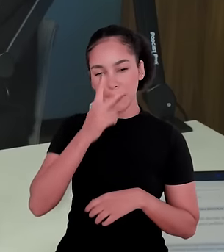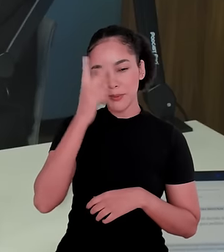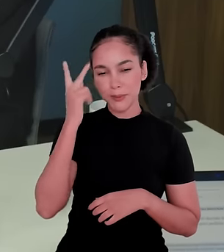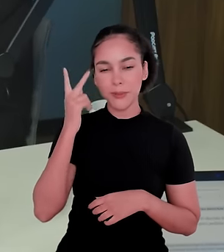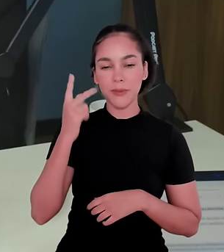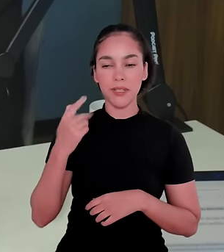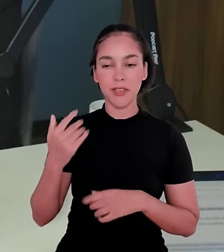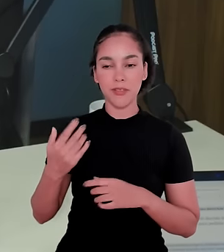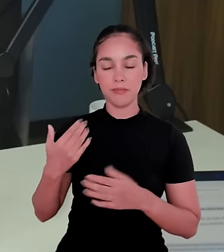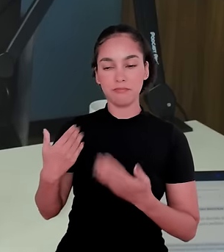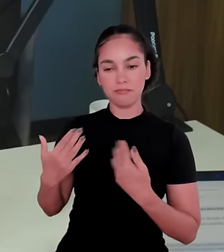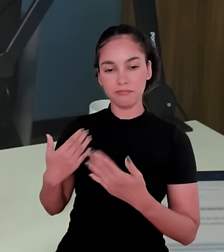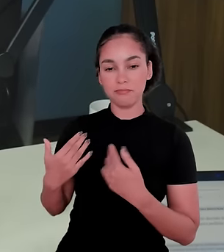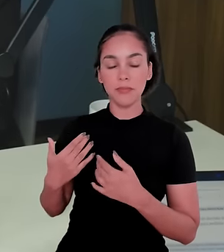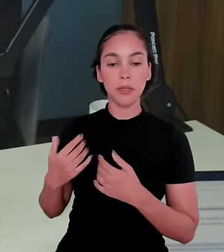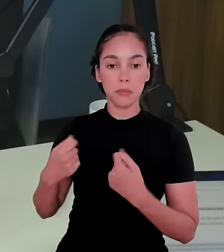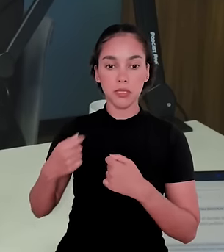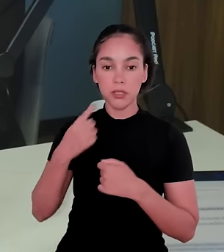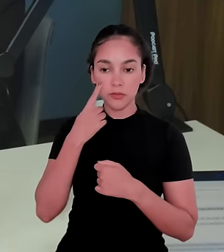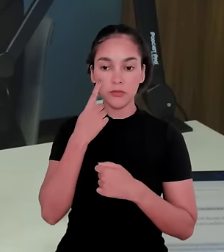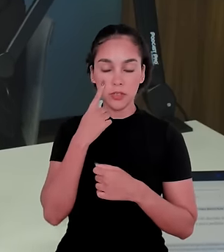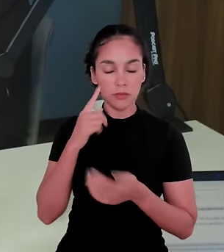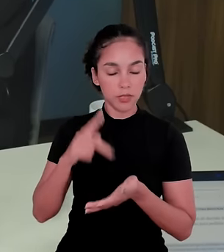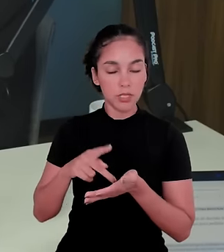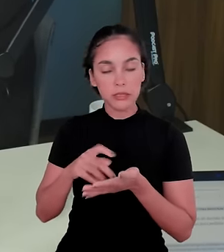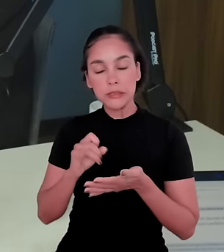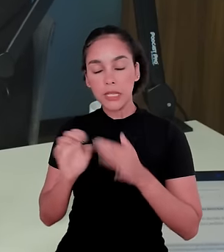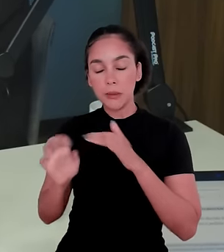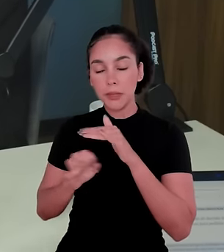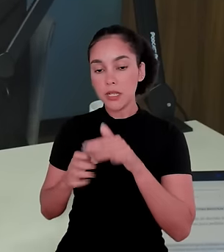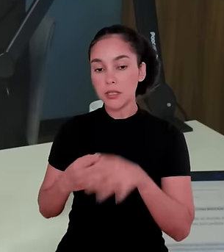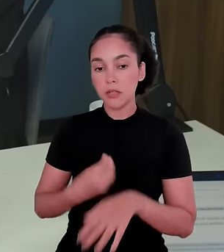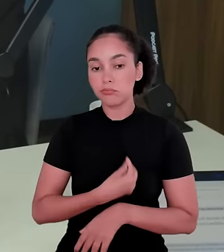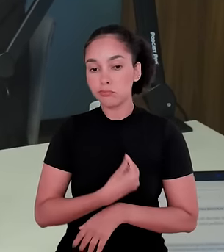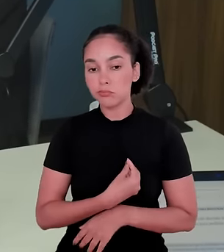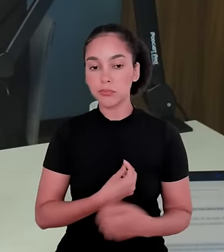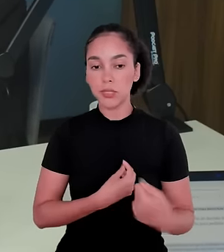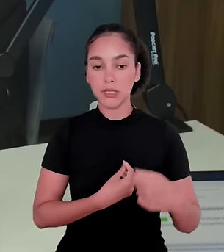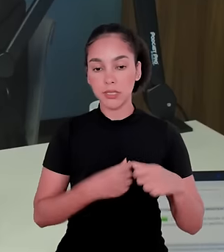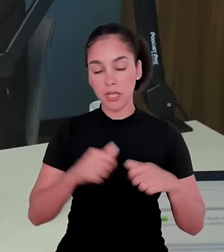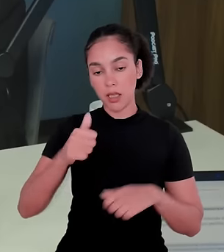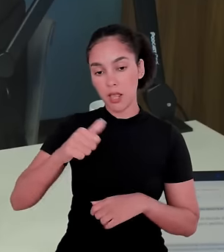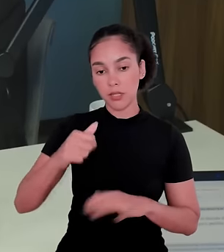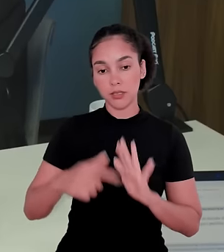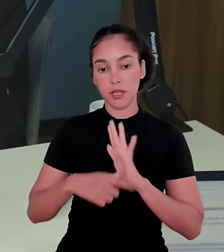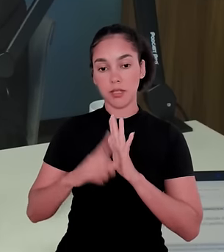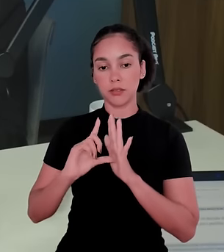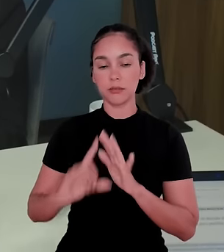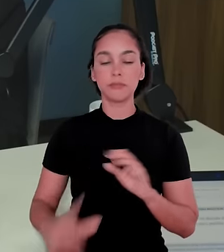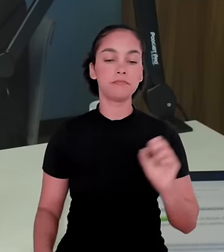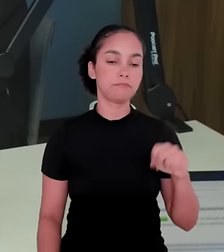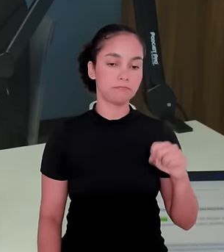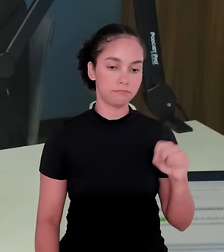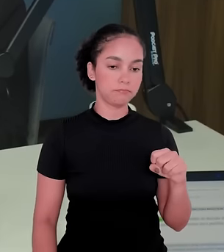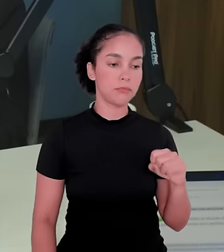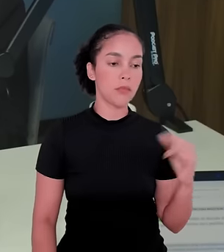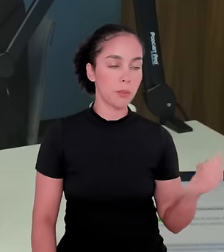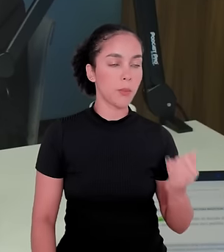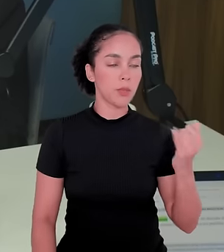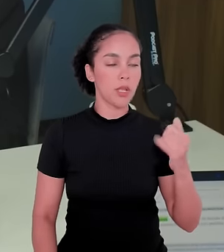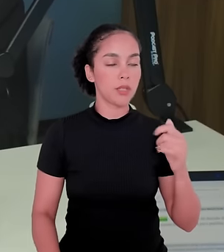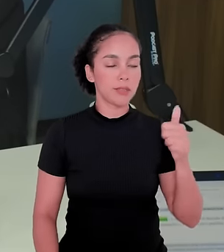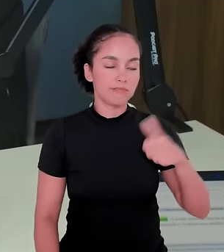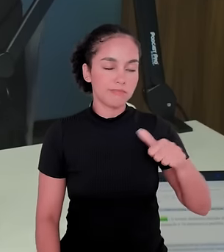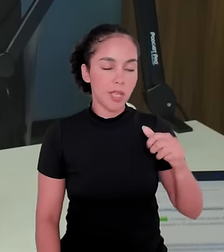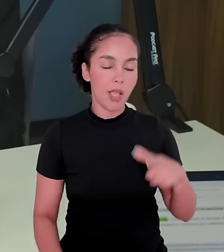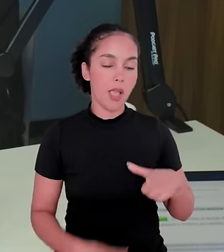que tem que atrás para ver se essa empresa realmente existe então tem que fazer uma análise antes raz é importante fazer análise também na E no momento